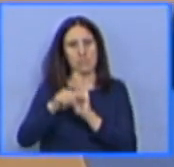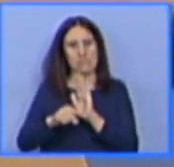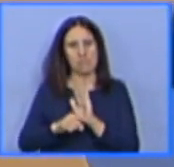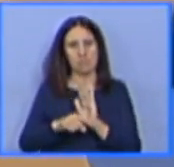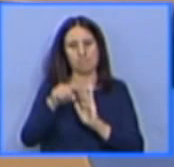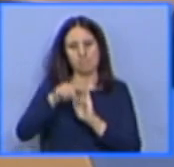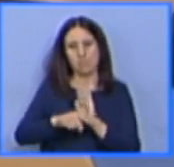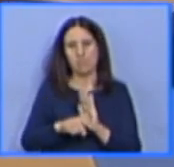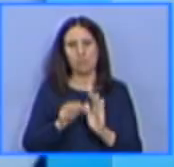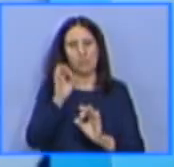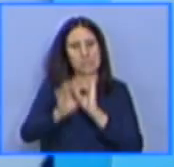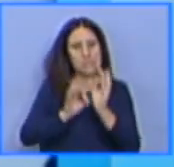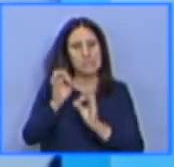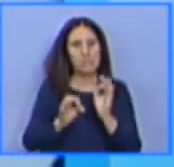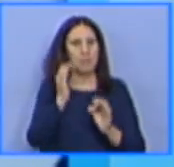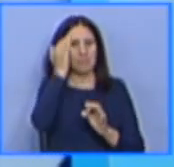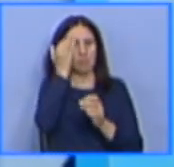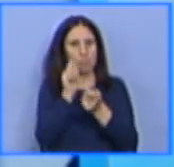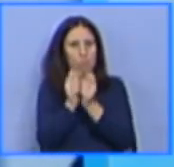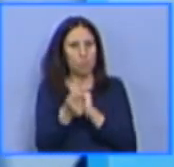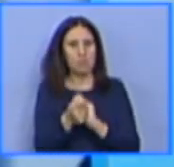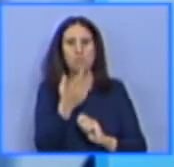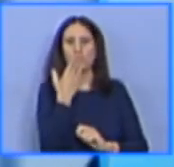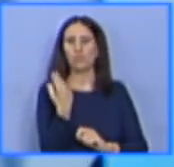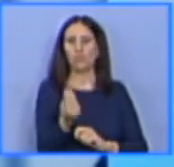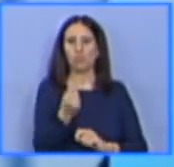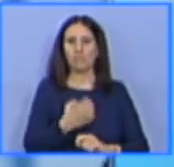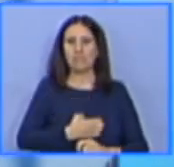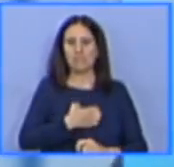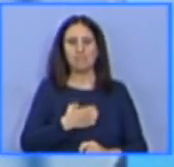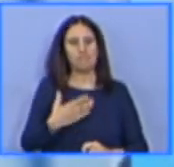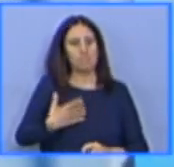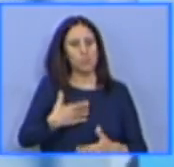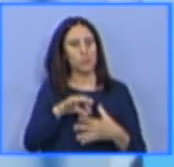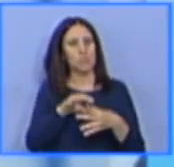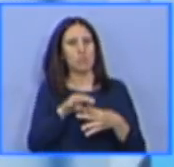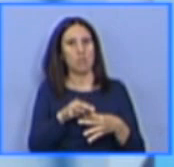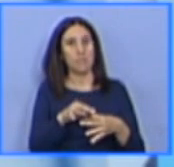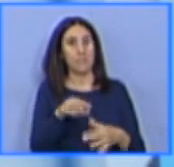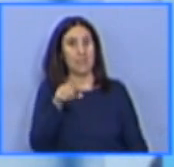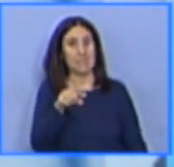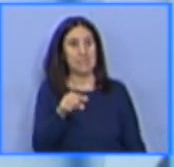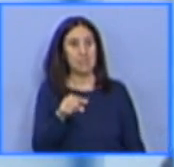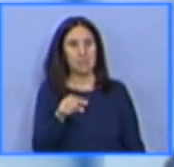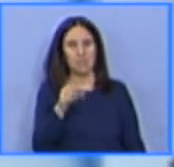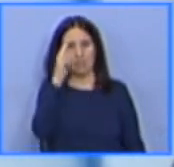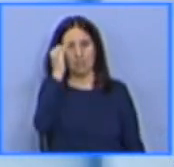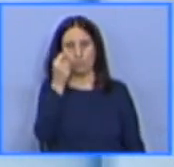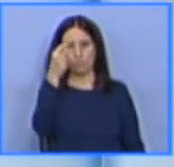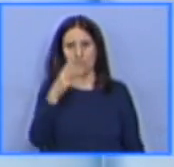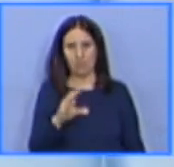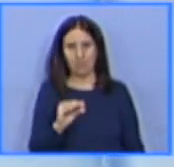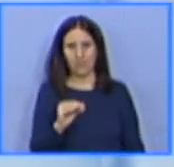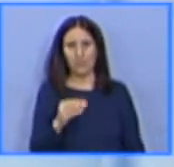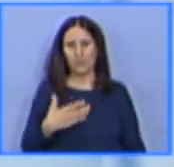cuidados paliativos, de mudança de mentalidade, criar nos jovens o sentido de solidariedade. Aliás, estas 10 ideias de solidariedade são